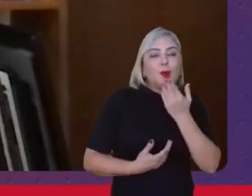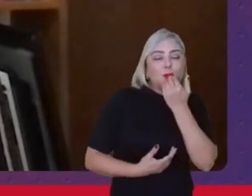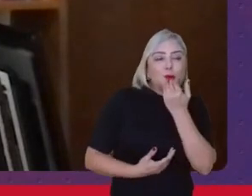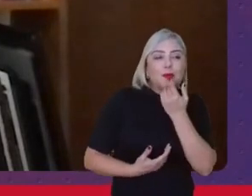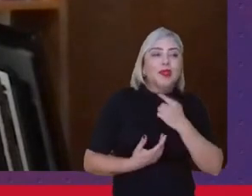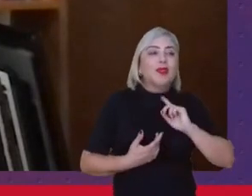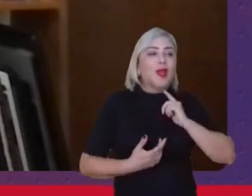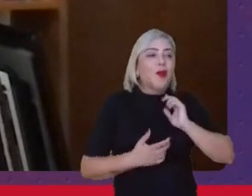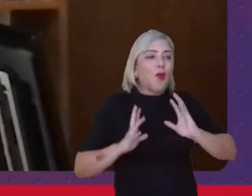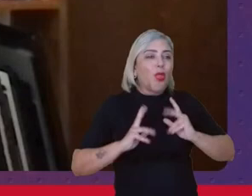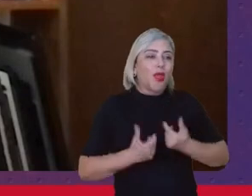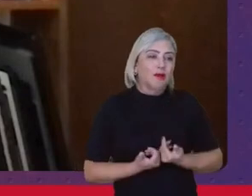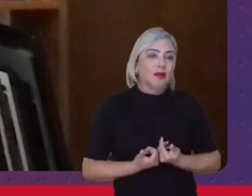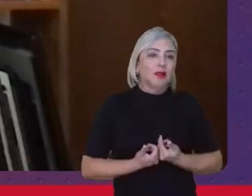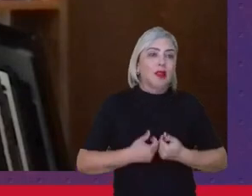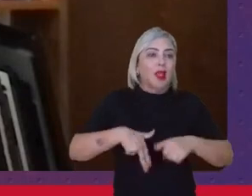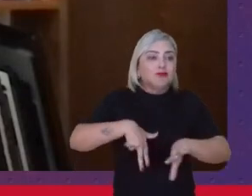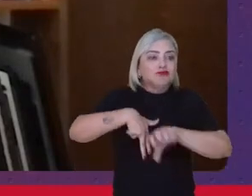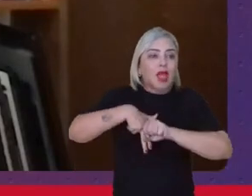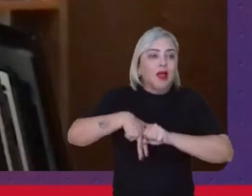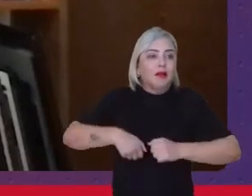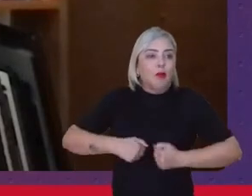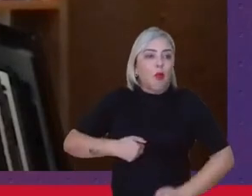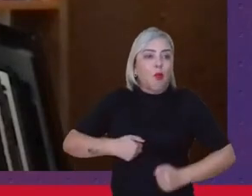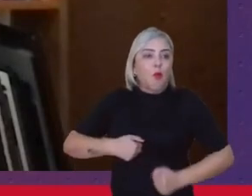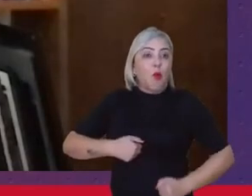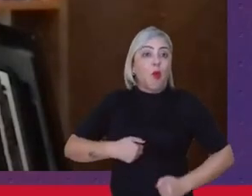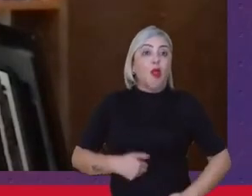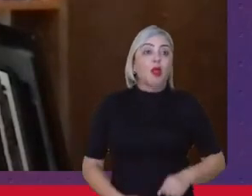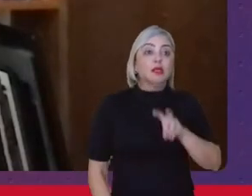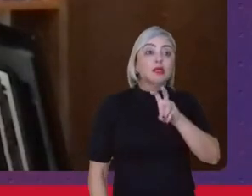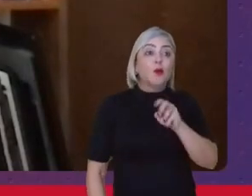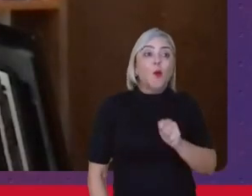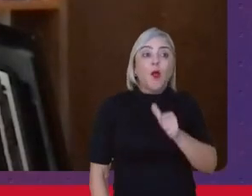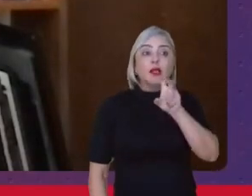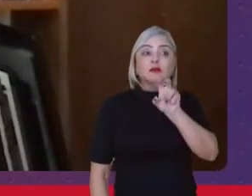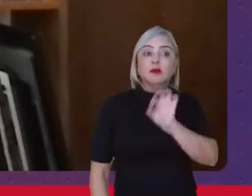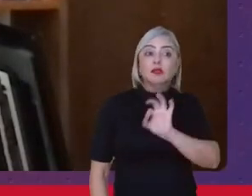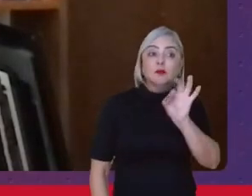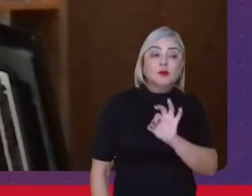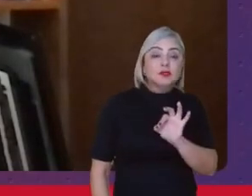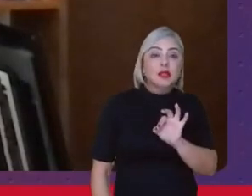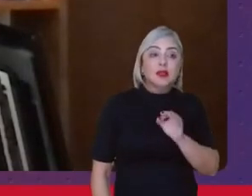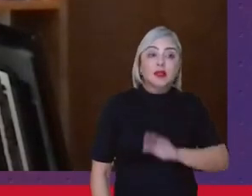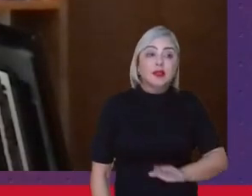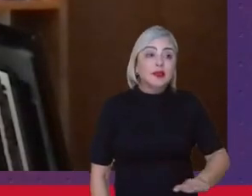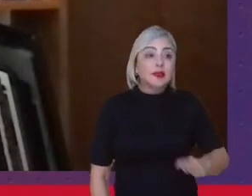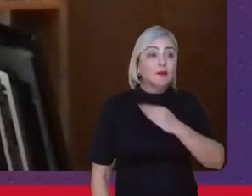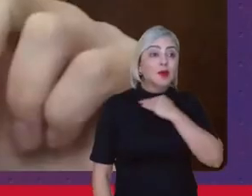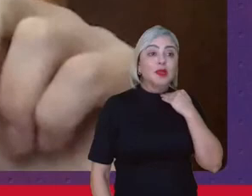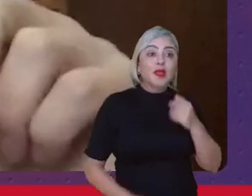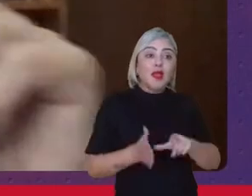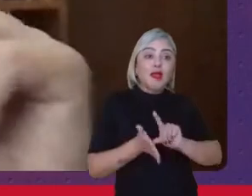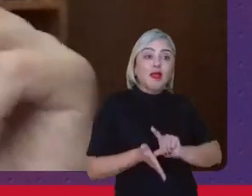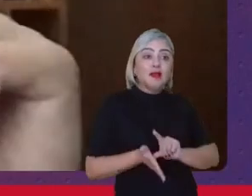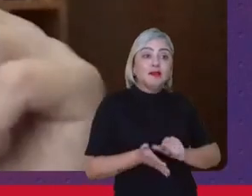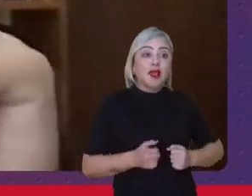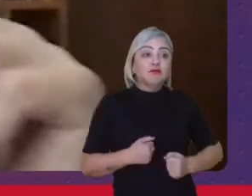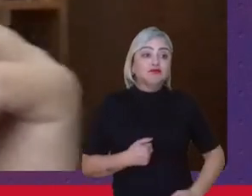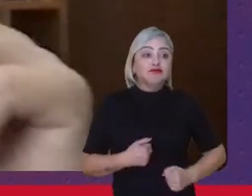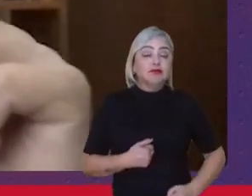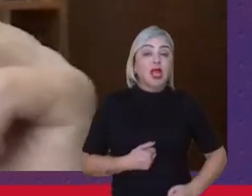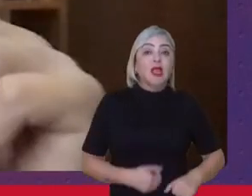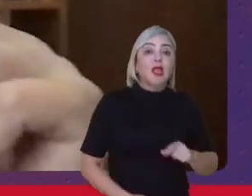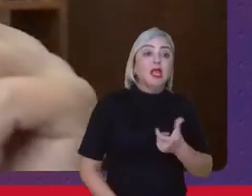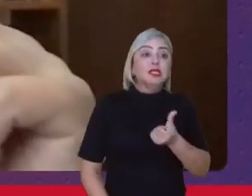É isso que causava diarreia, né? Reduziu em quase 50% as crianças que morriam por diarreia, e